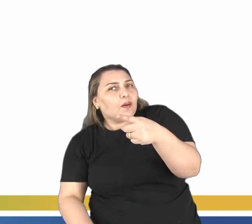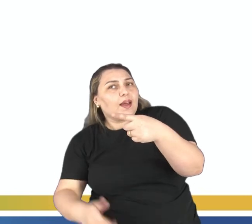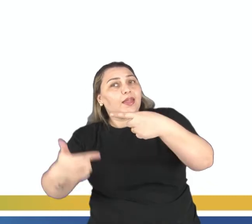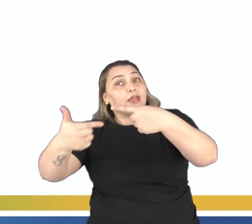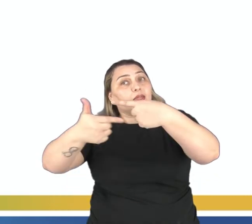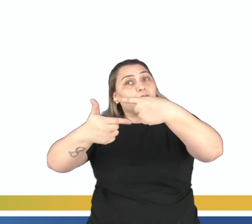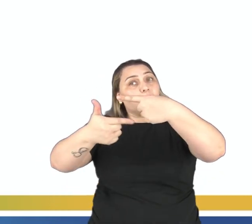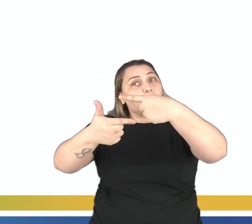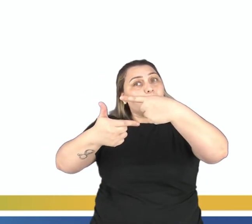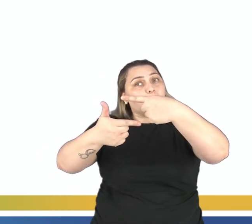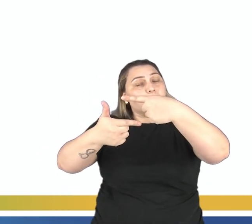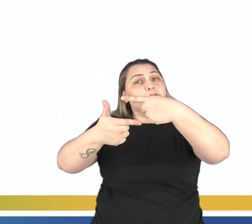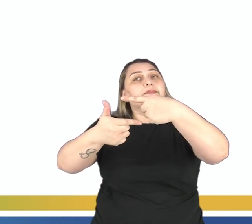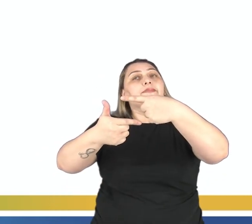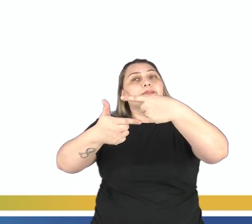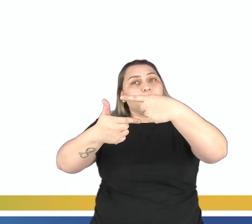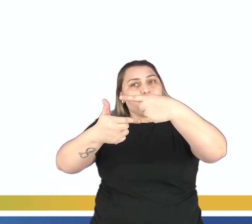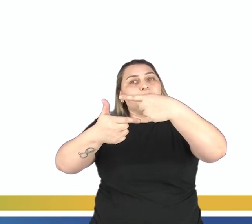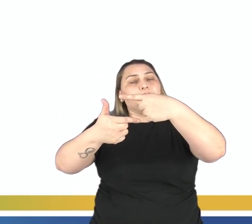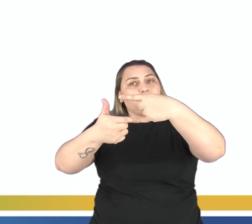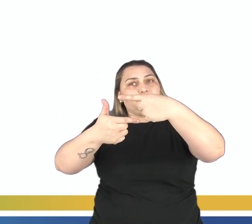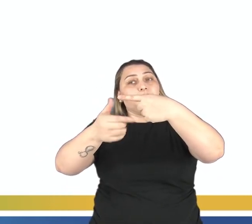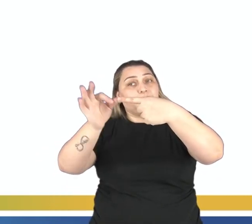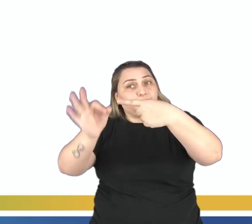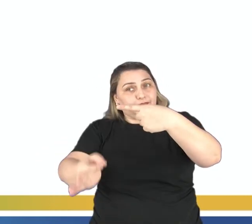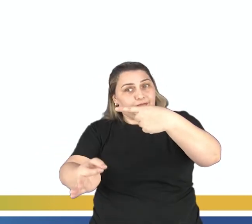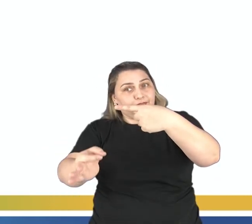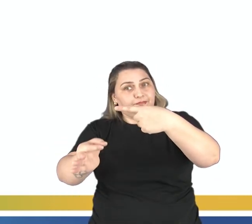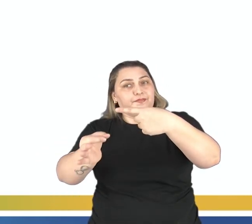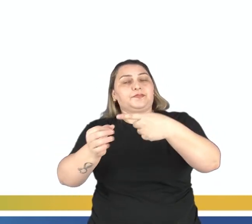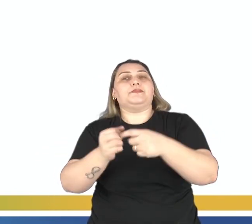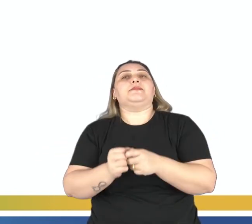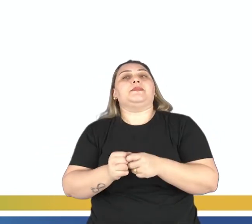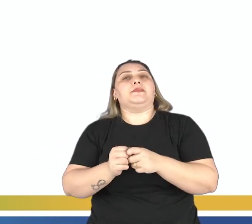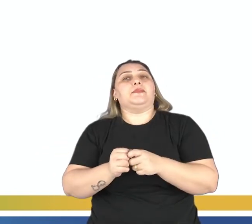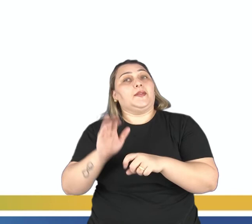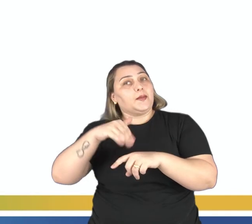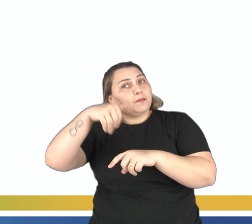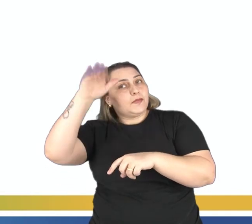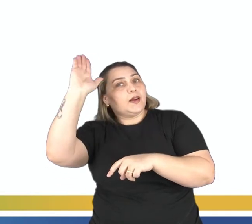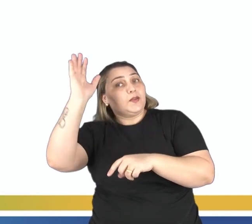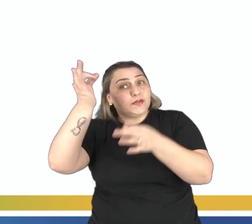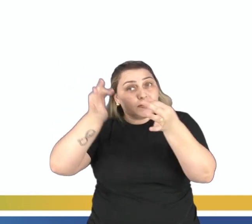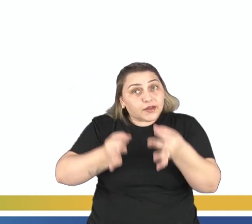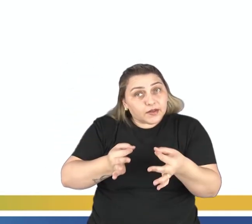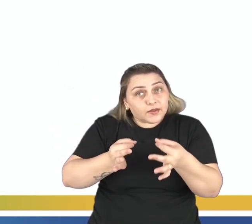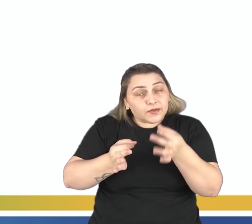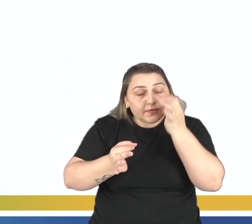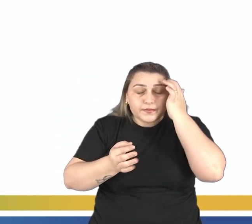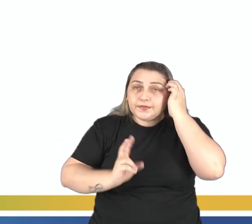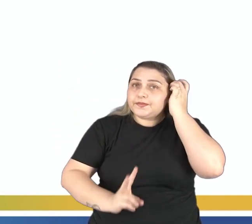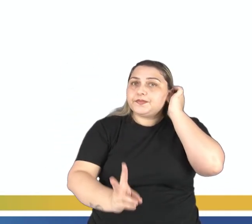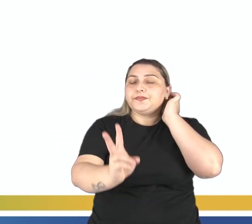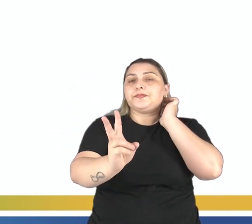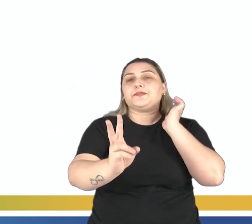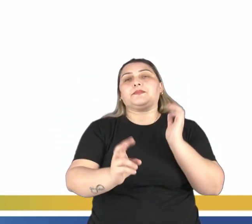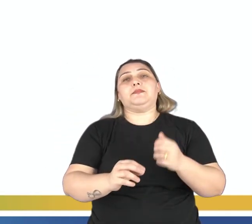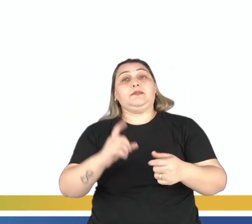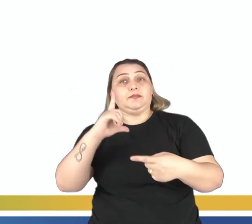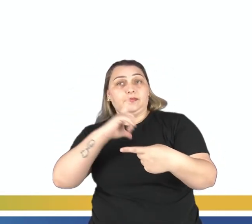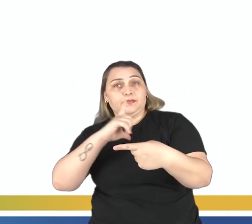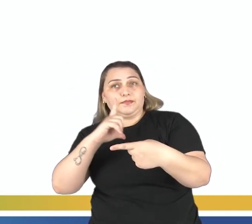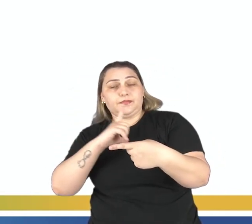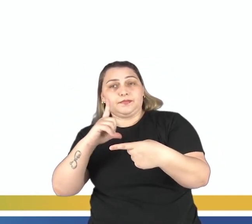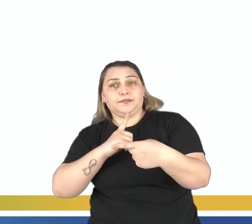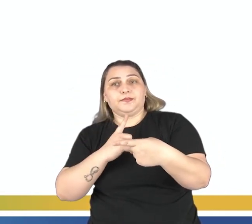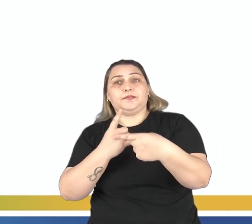denominador de todos é onde está a fração meio, certo? Então, meio é a maior fração, certo? Seguindo, nós temos